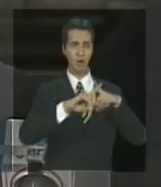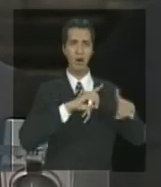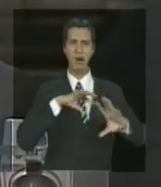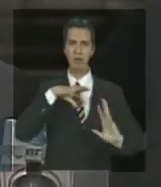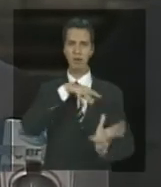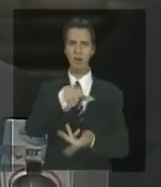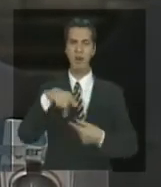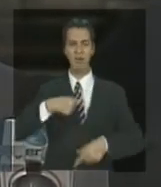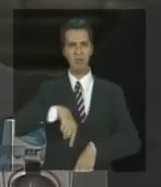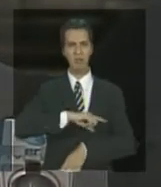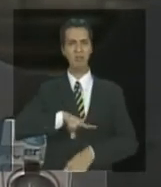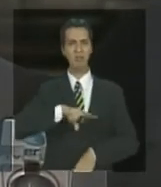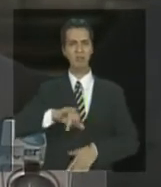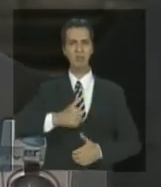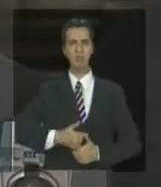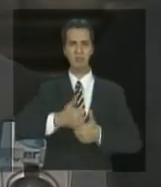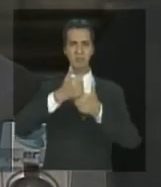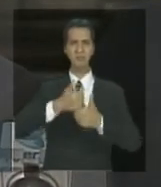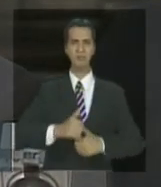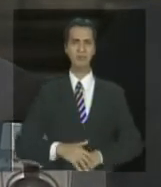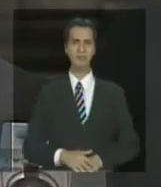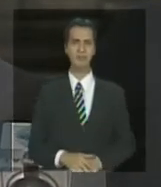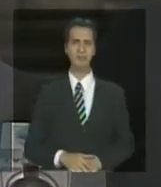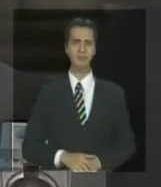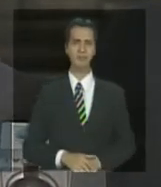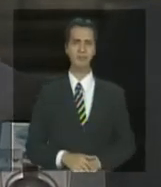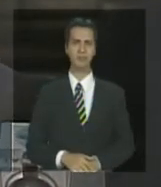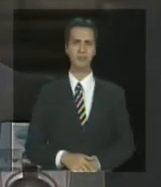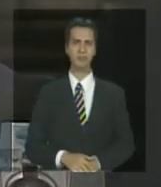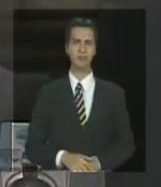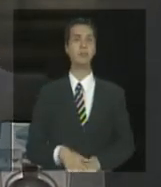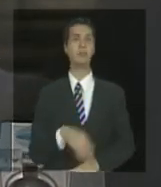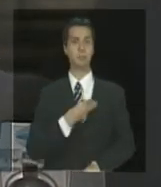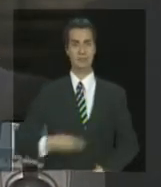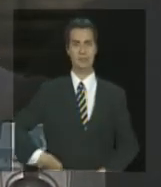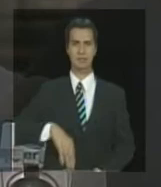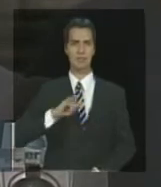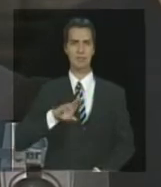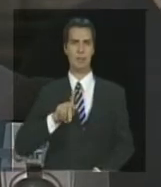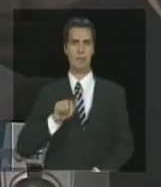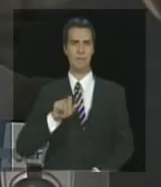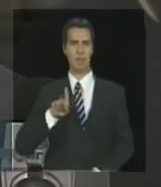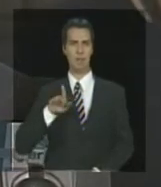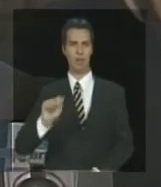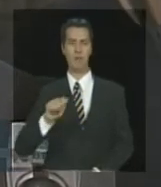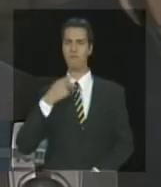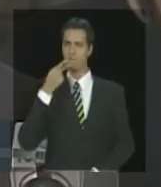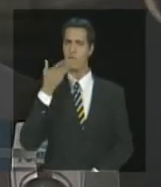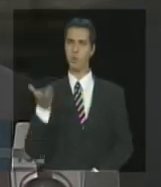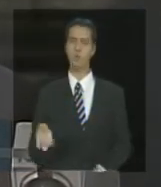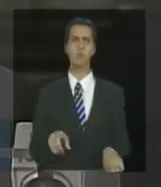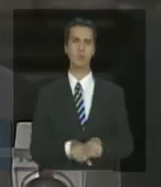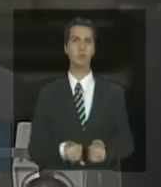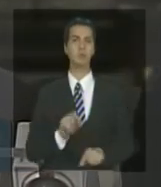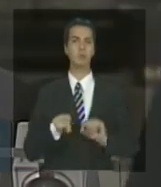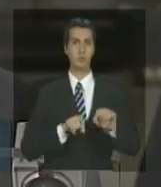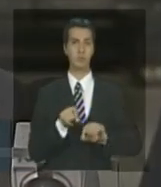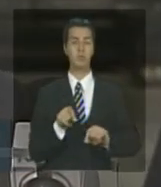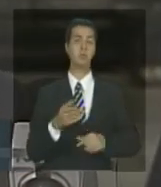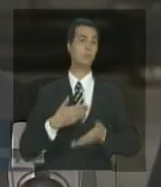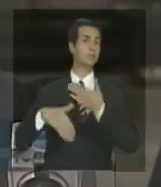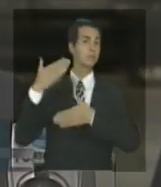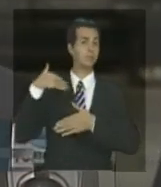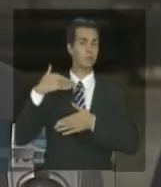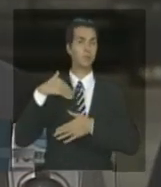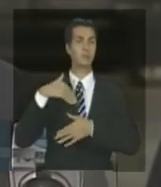liderança que exerceremos. Como recolheu a ministra Isabela, eu lembrei que, enquanto a Rio